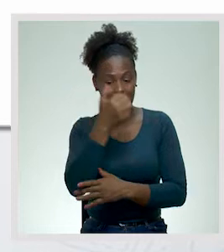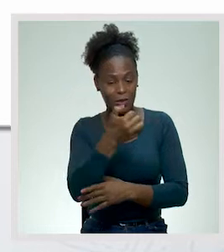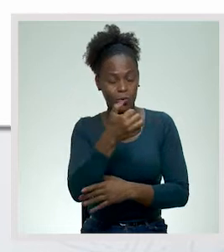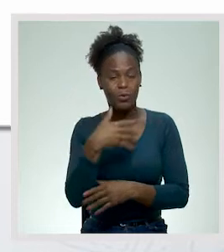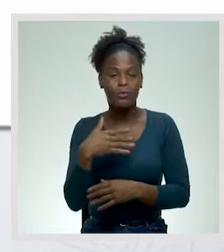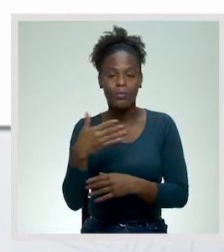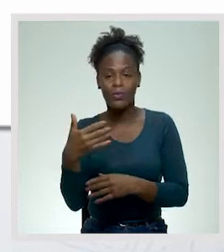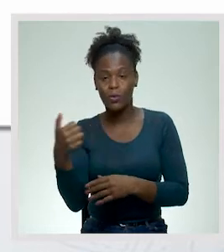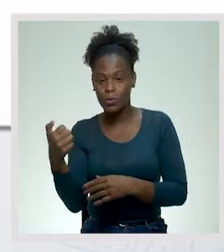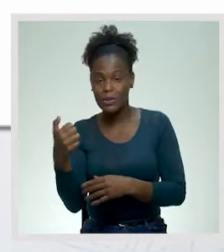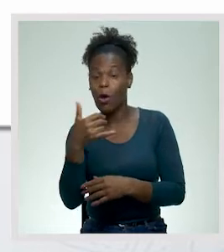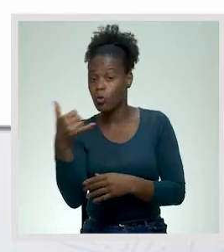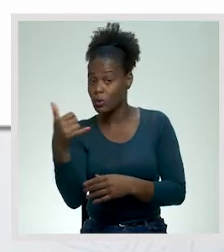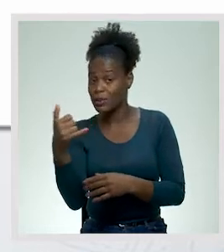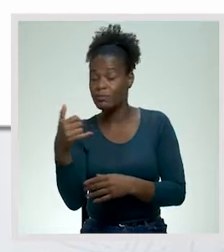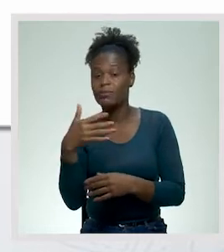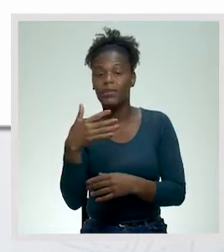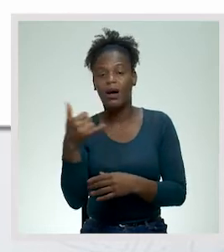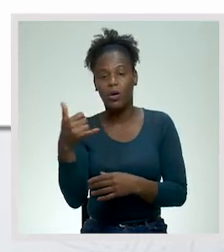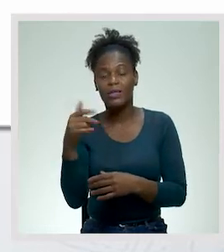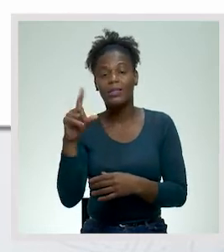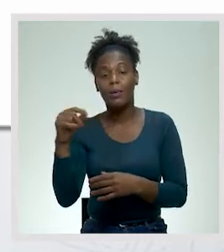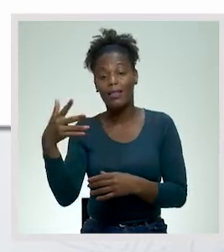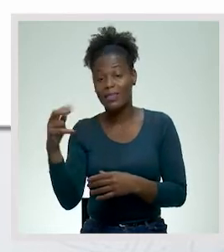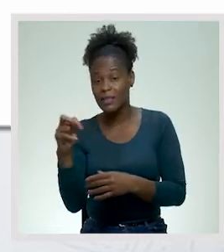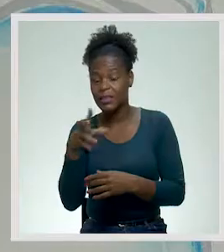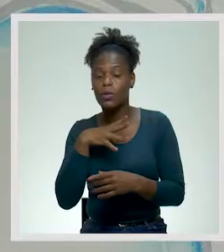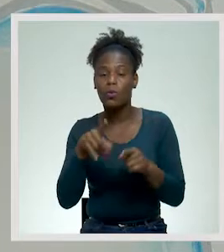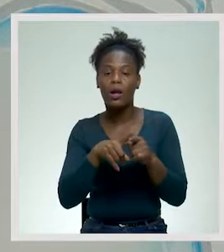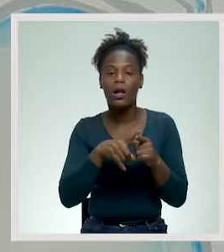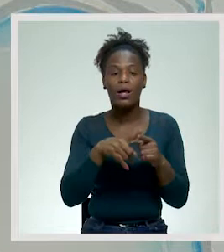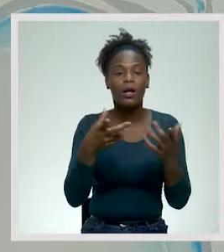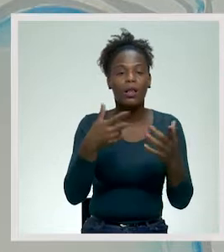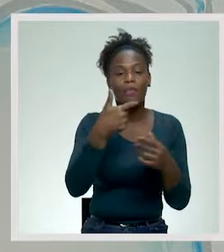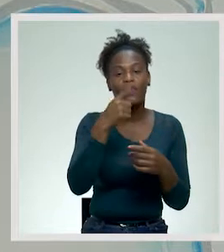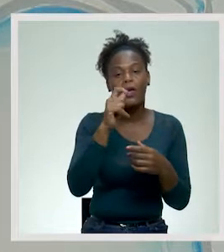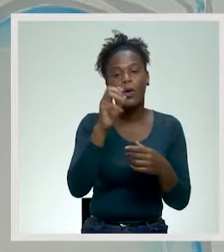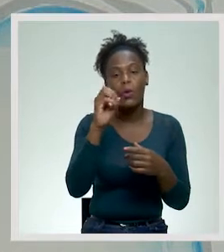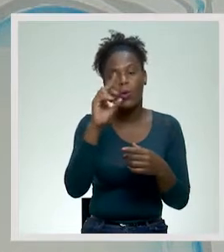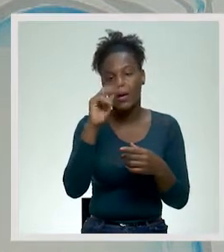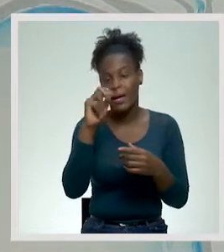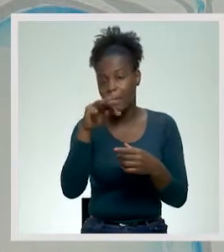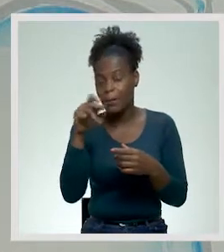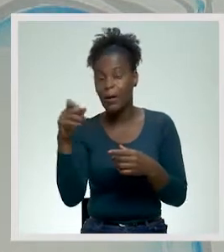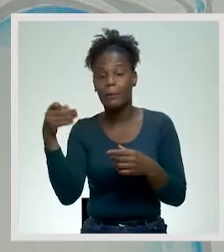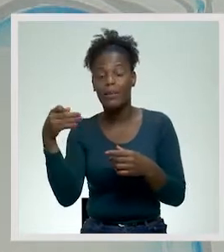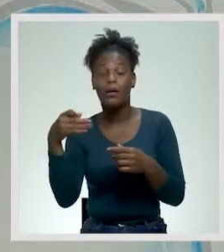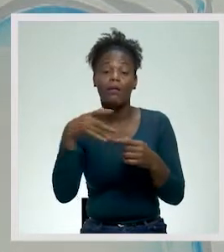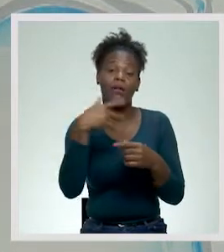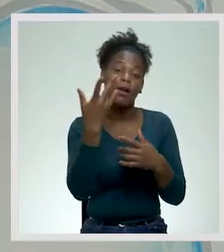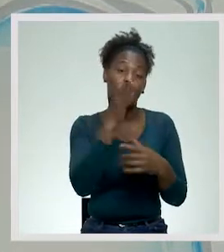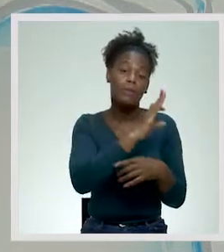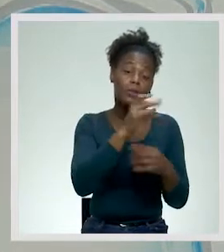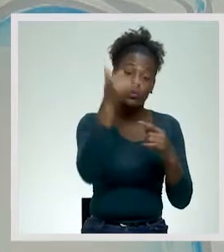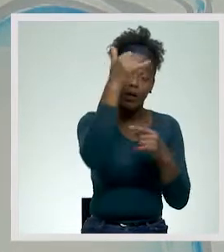13 satisfazem a condição de teorema de Pitágoras. Qual é a condição de teorema de Pitágoras? Hipotenusa ao quadrado é igual à